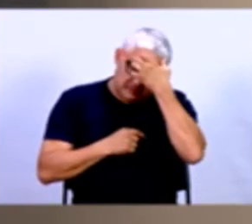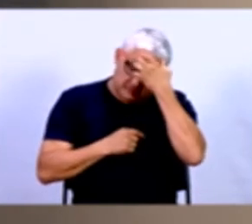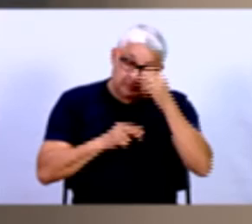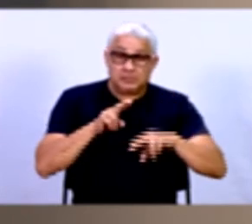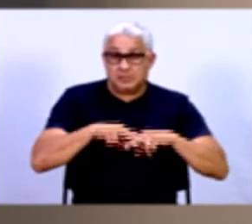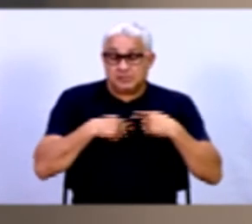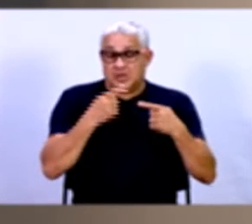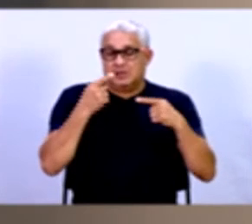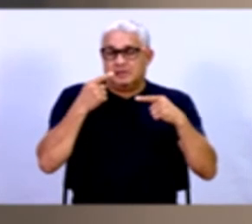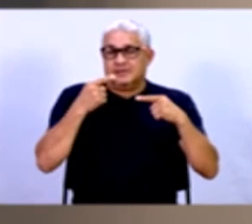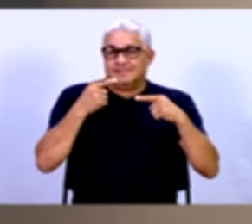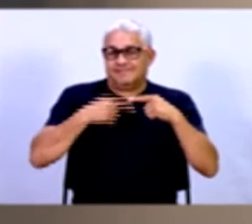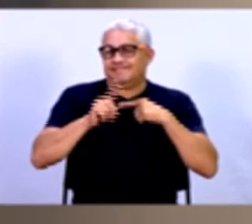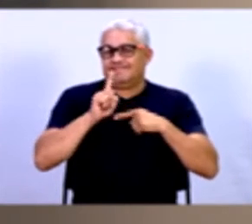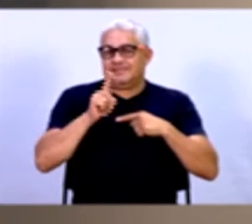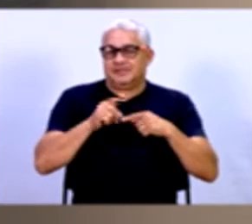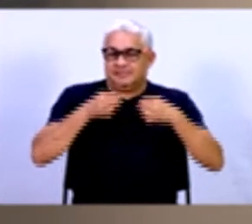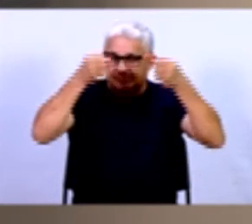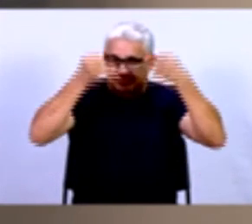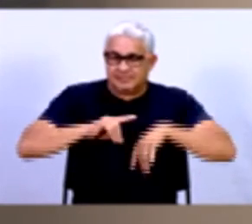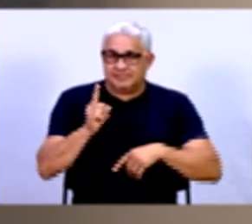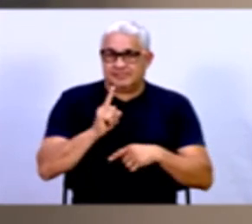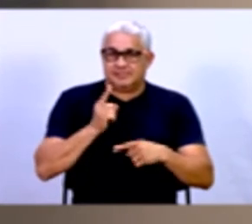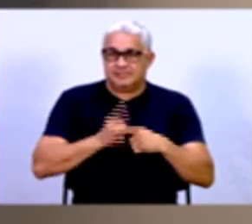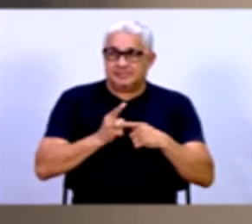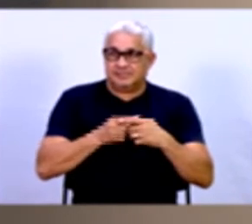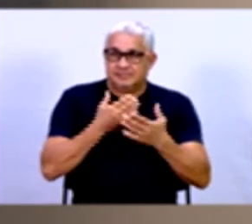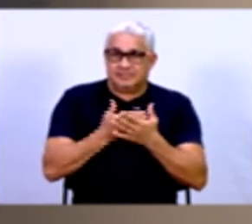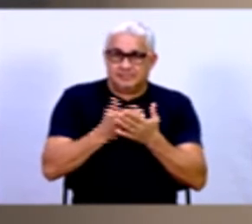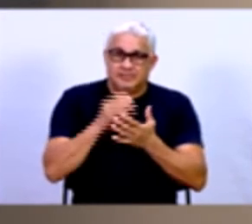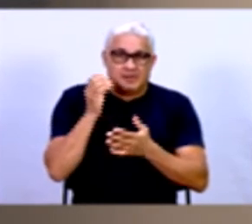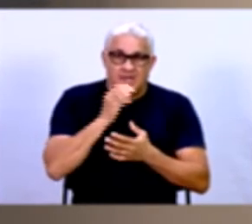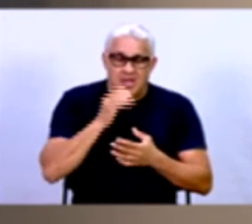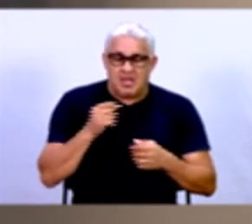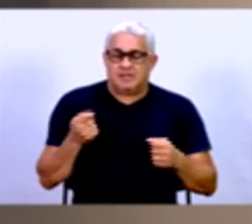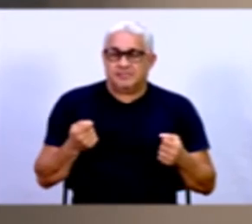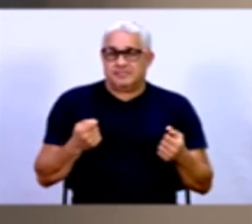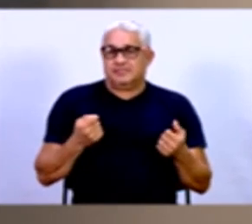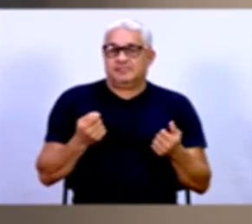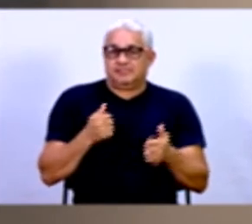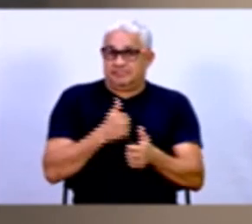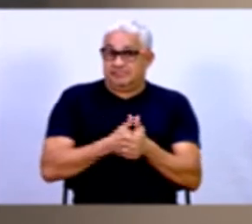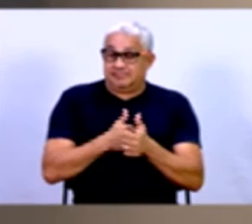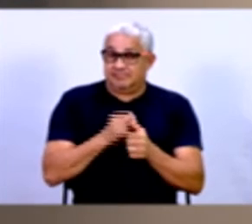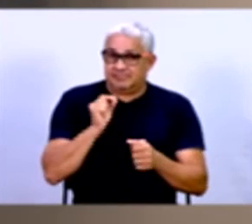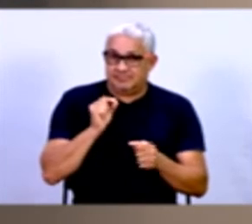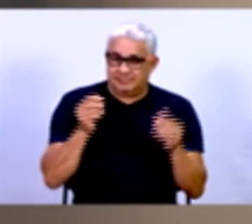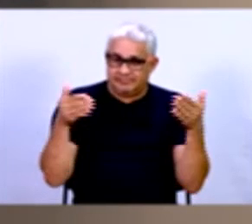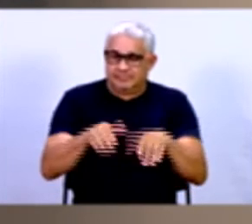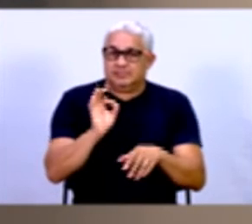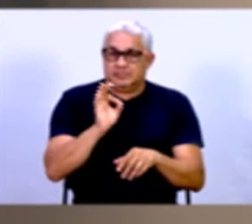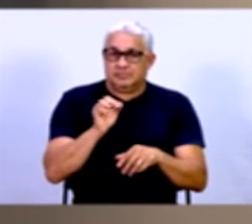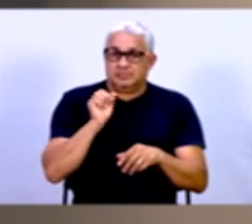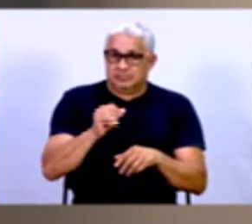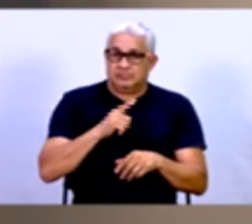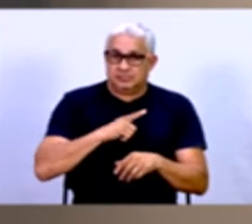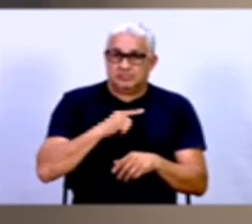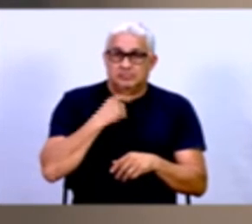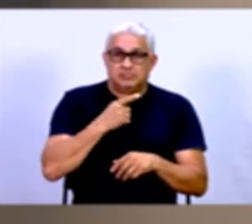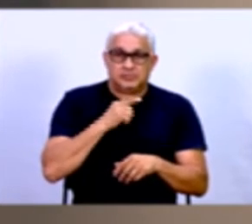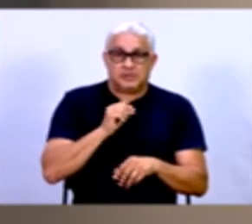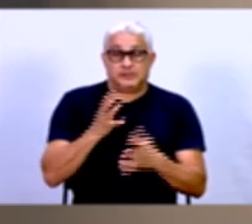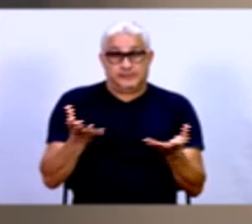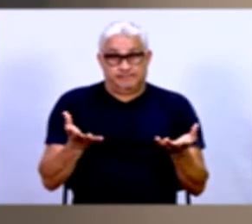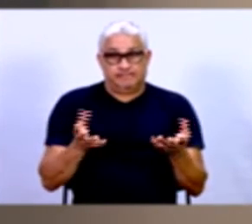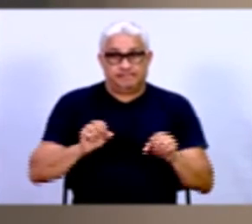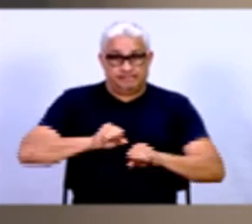não bateu tanto em cima disso, porque a nossa aula já ficou corrida, então a gente tentou não focar tanto nisso aí. Mas se tinha alguma dúvida, espero que